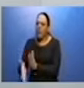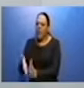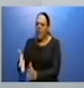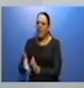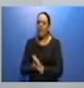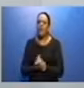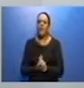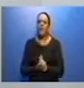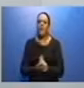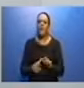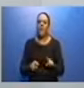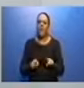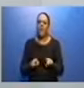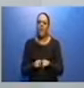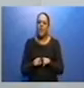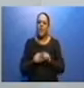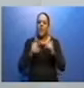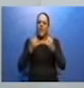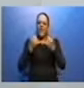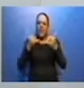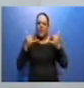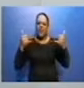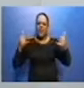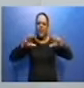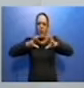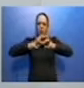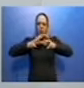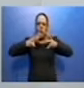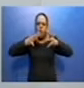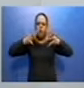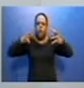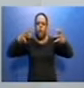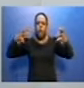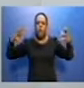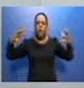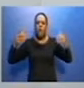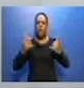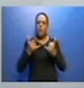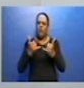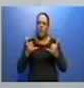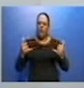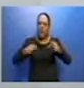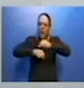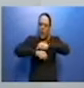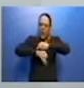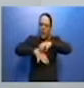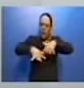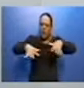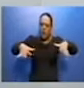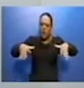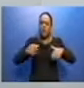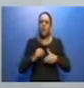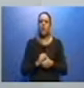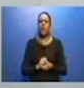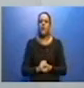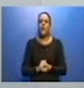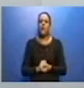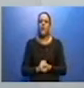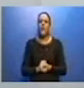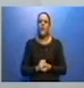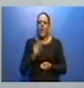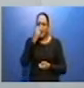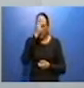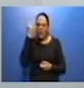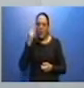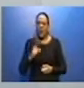acesso à energia elétrica também começou a ter, entre aspas, aí uma democratização, A energia